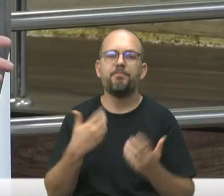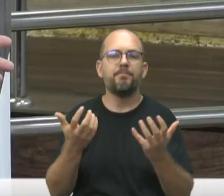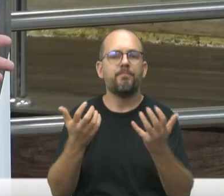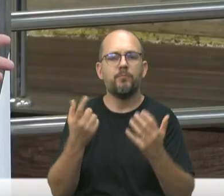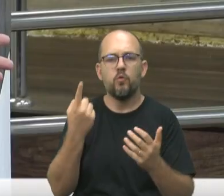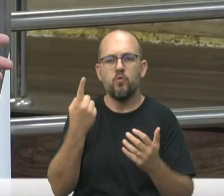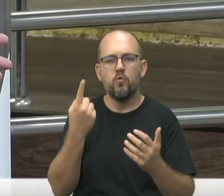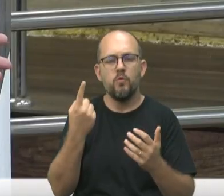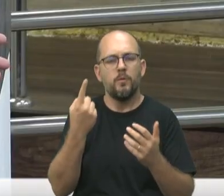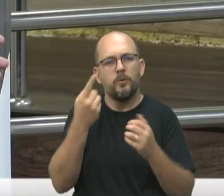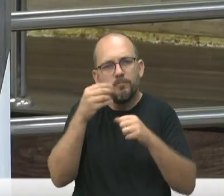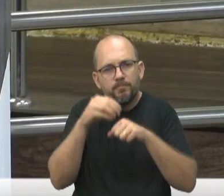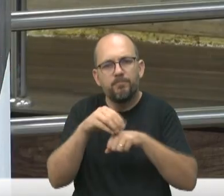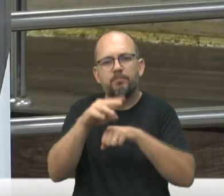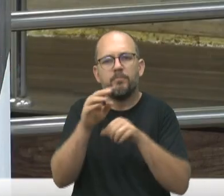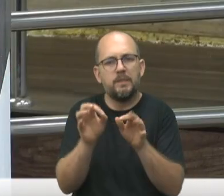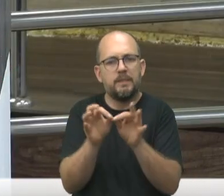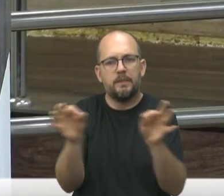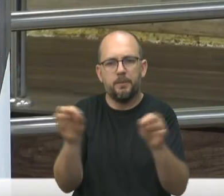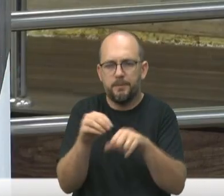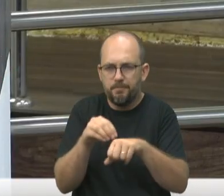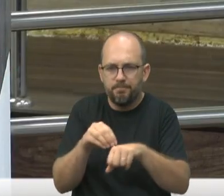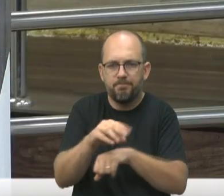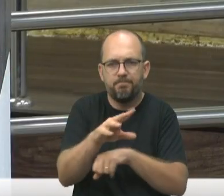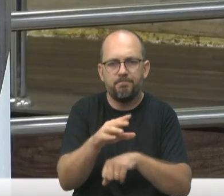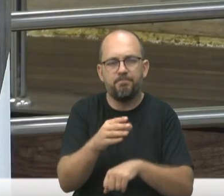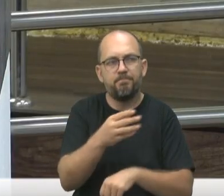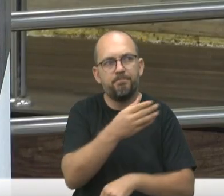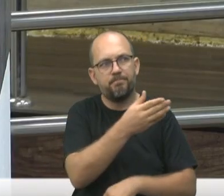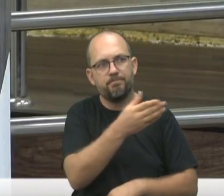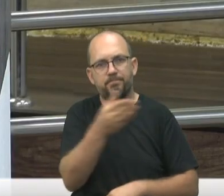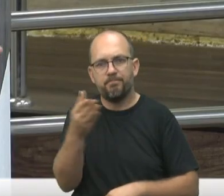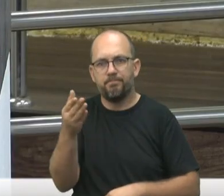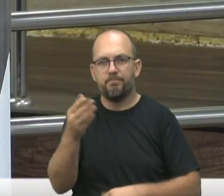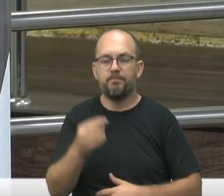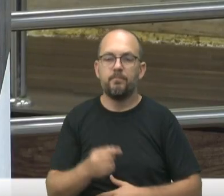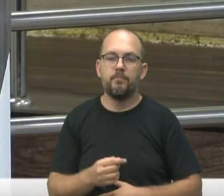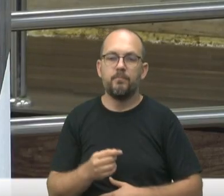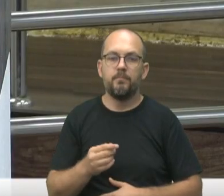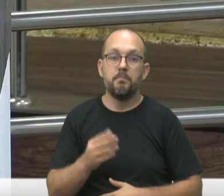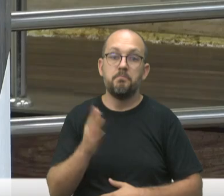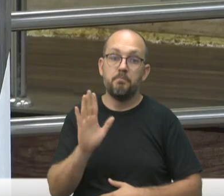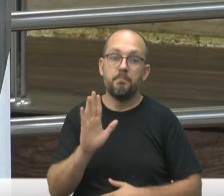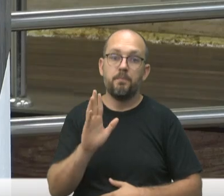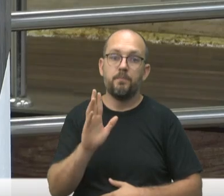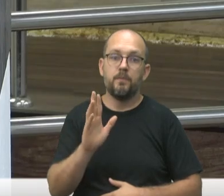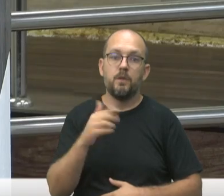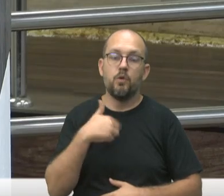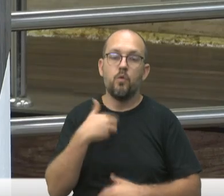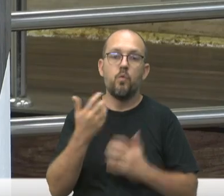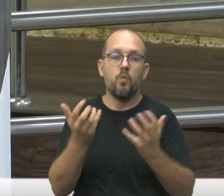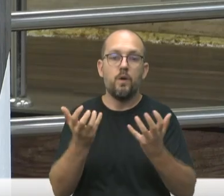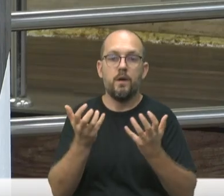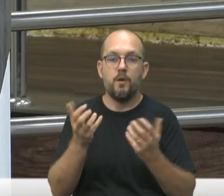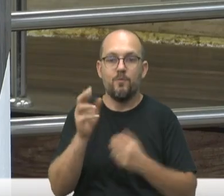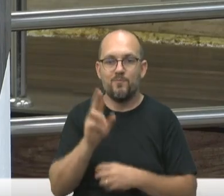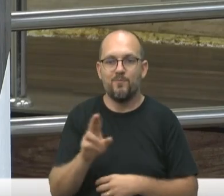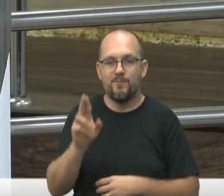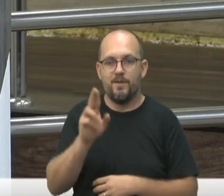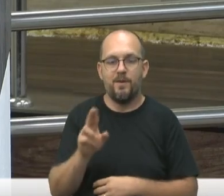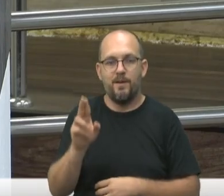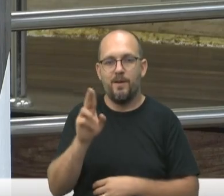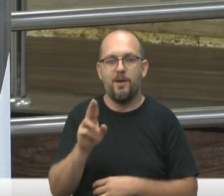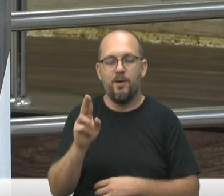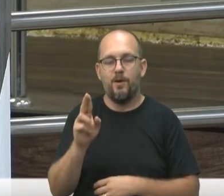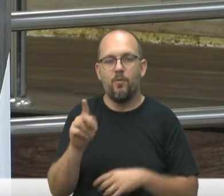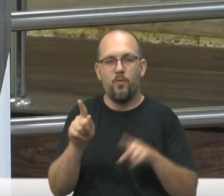uma pequena contribuição, né, a vocês, mas para isso eu quero utilizar como pano